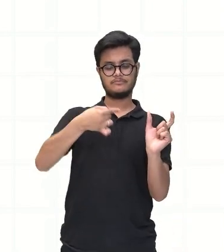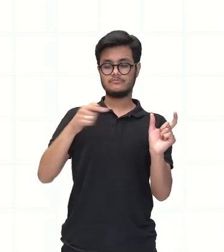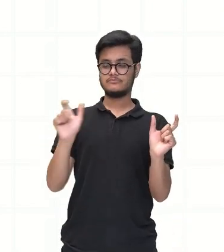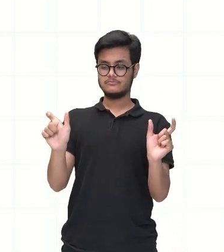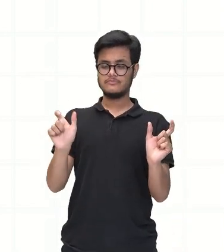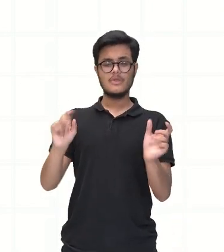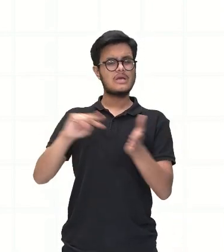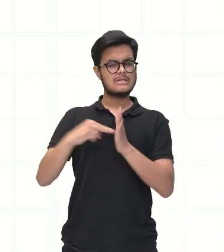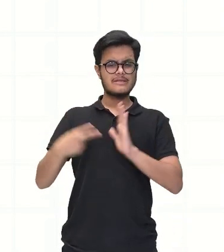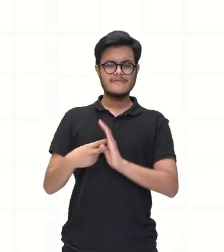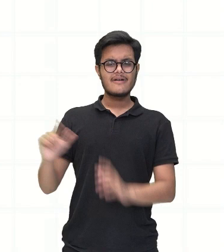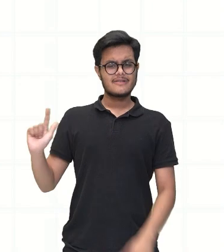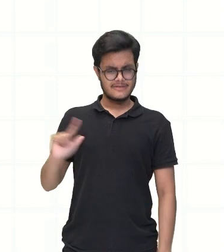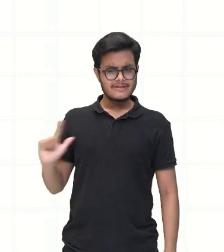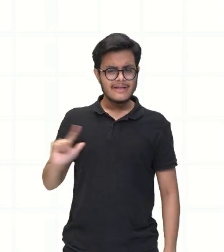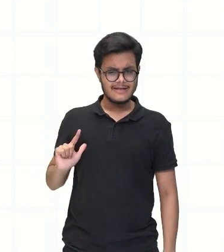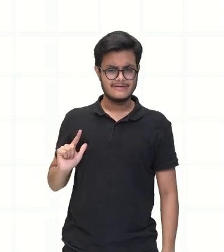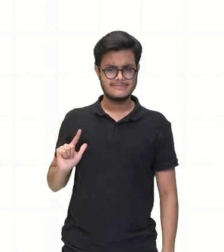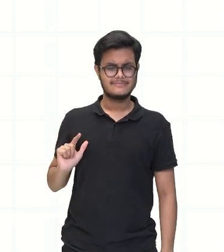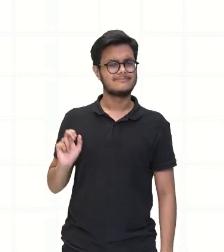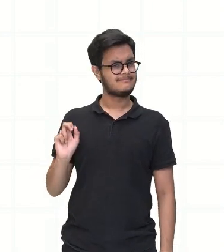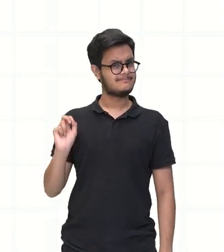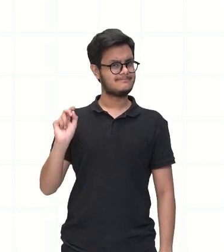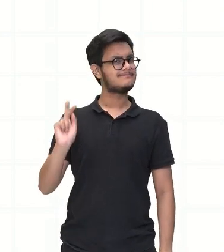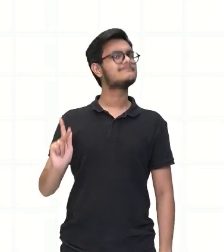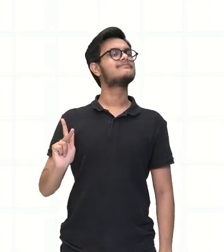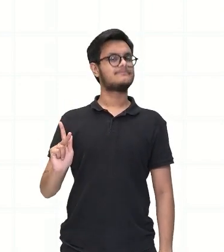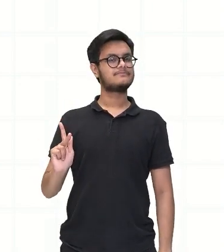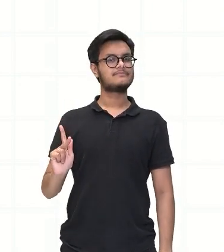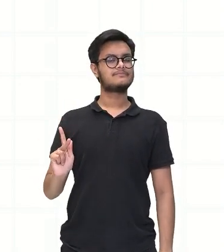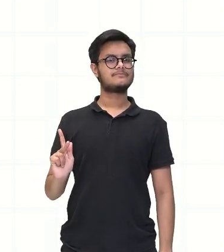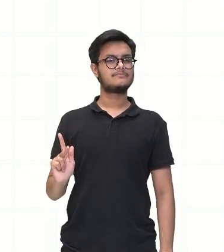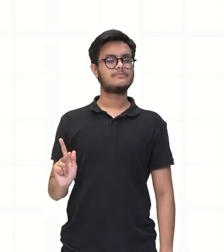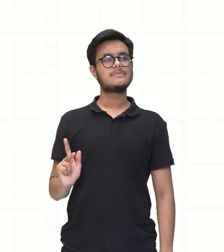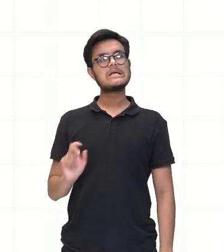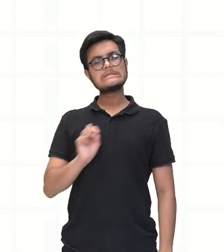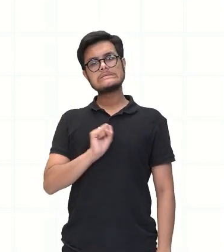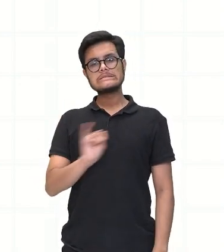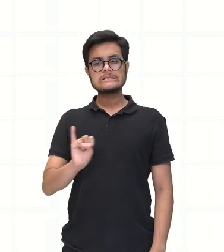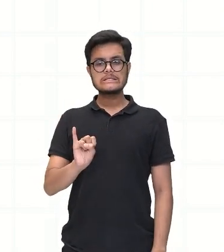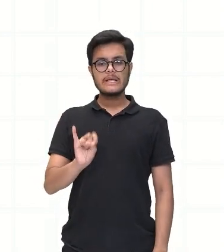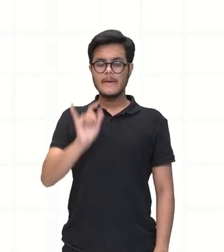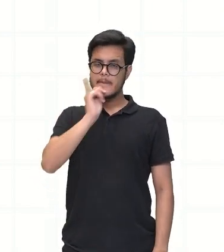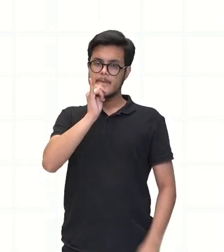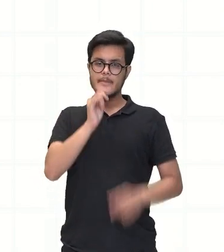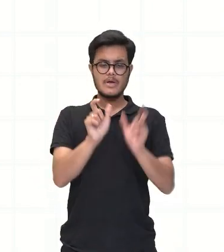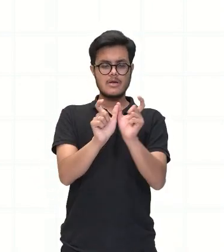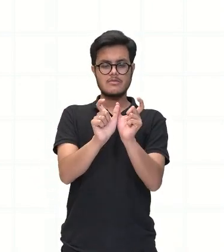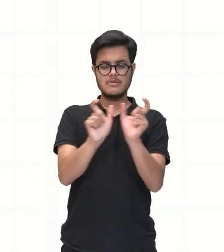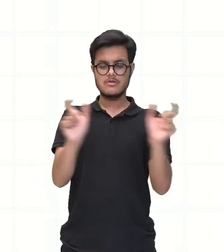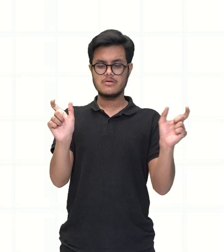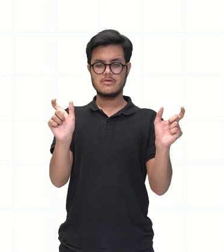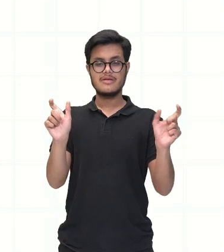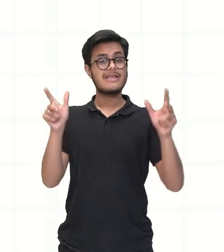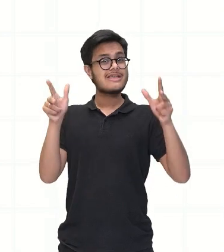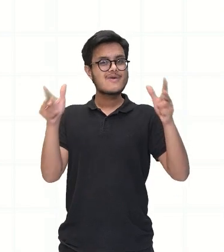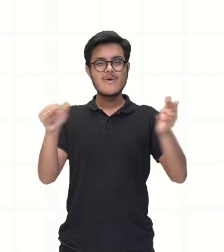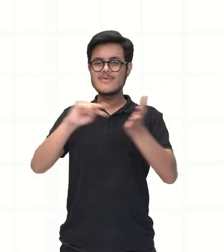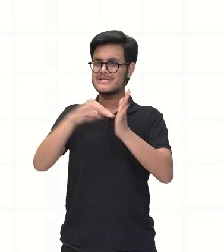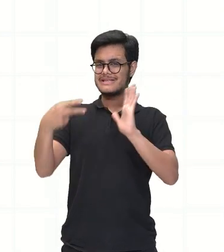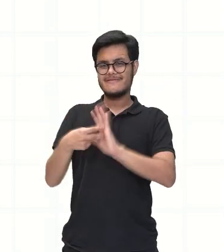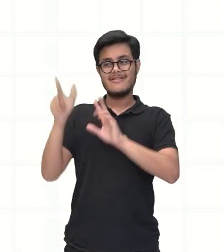sentido. Sozinho. Eles vão conservar, se eu tirar eles aí dessa composição, eles vão